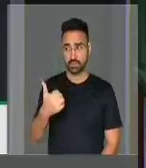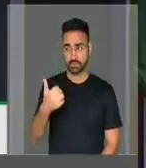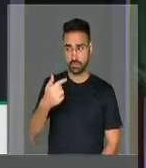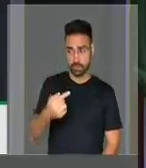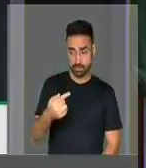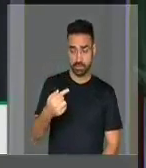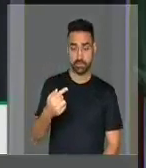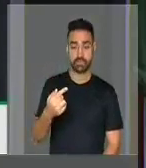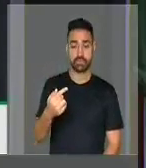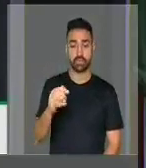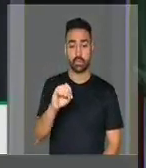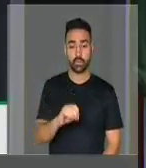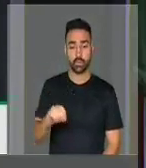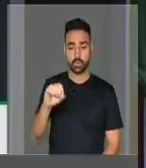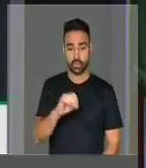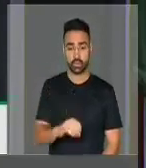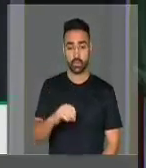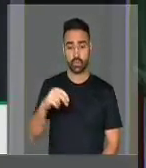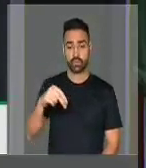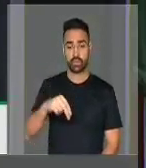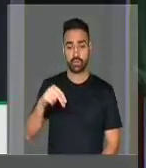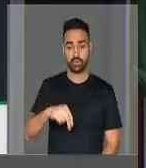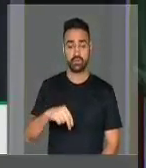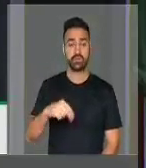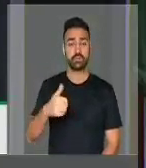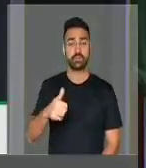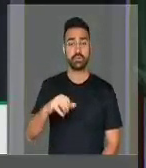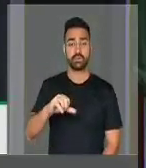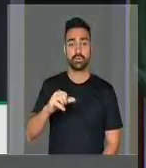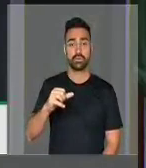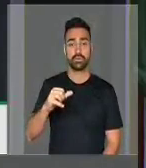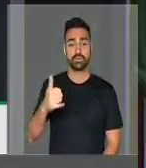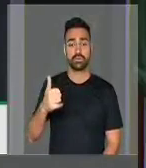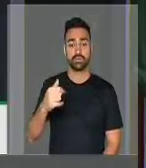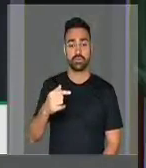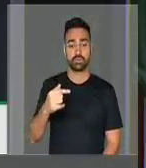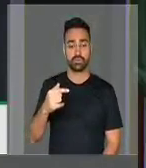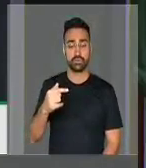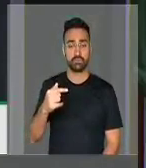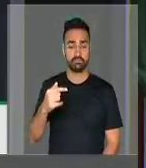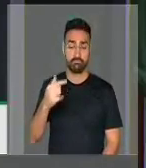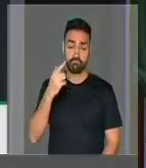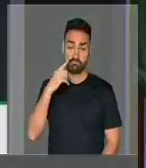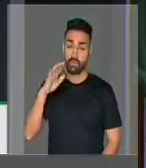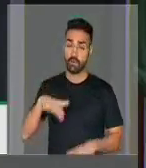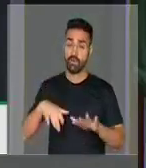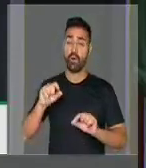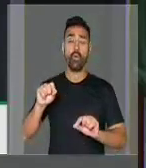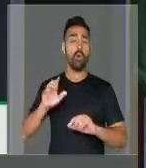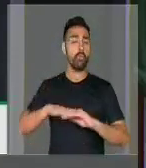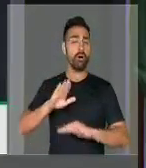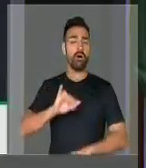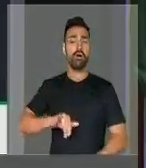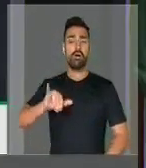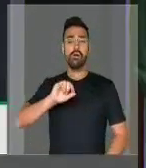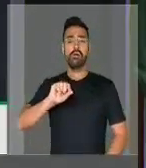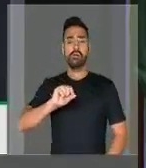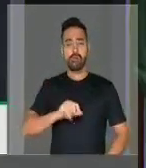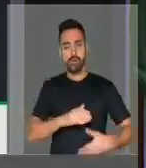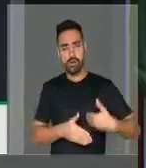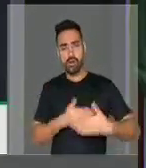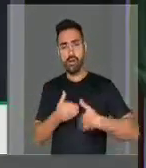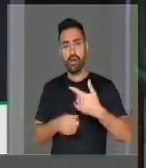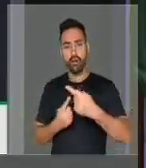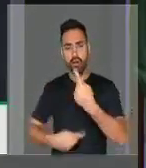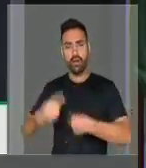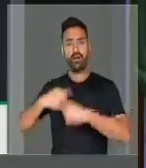1917, de outubro, novembro de 1917, talvez o que seja mais expressivo do processo